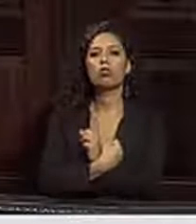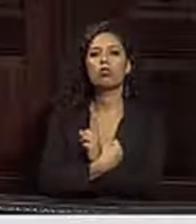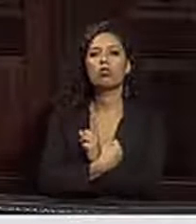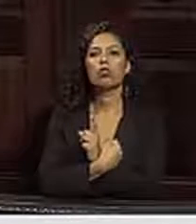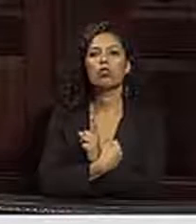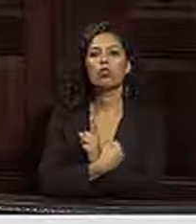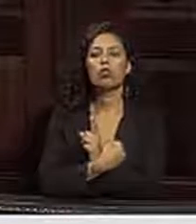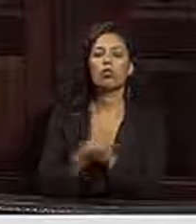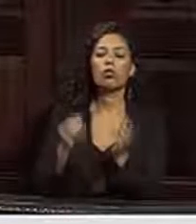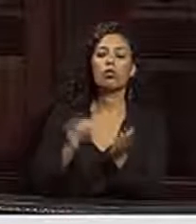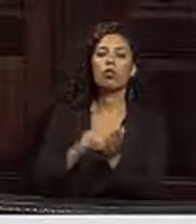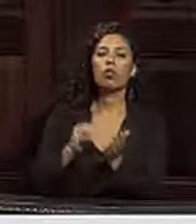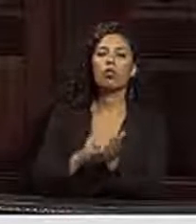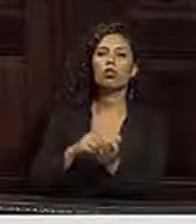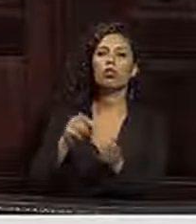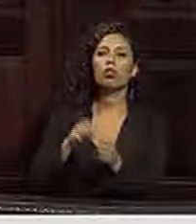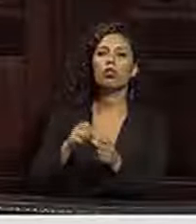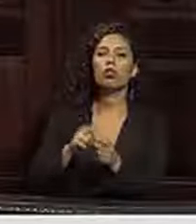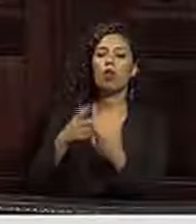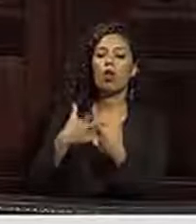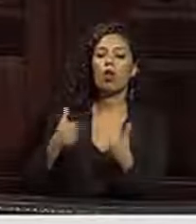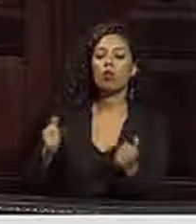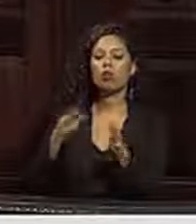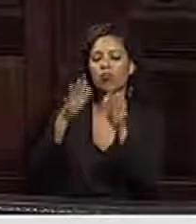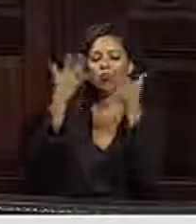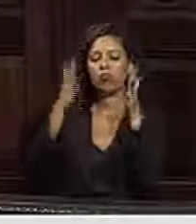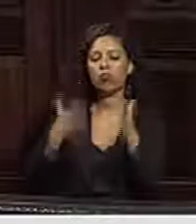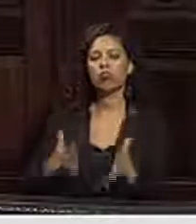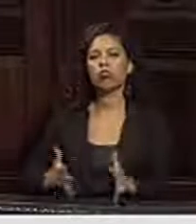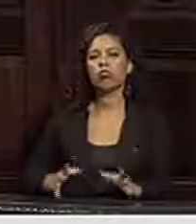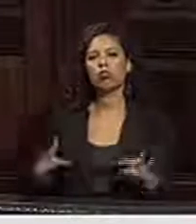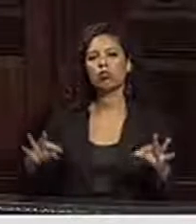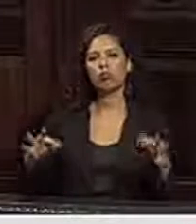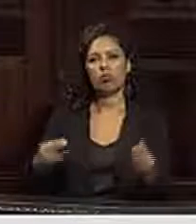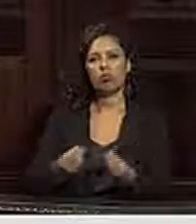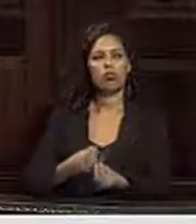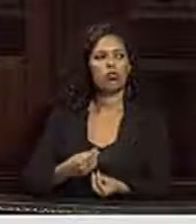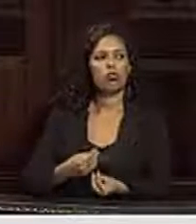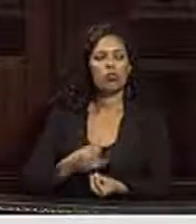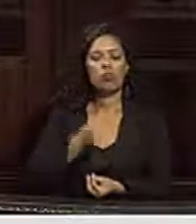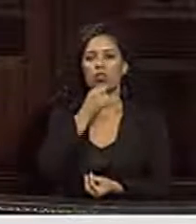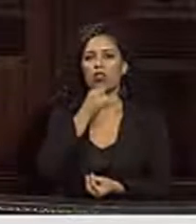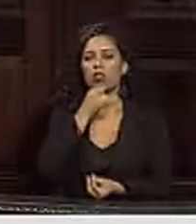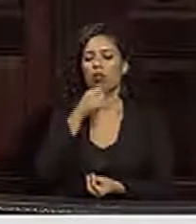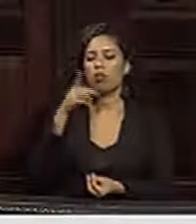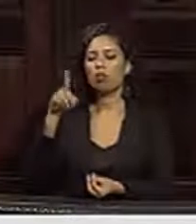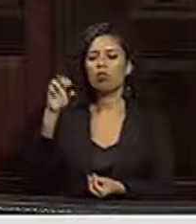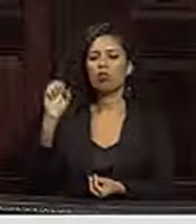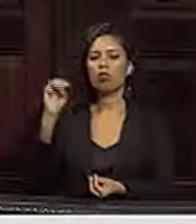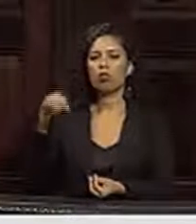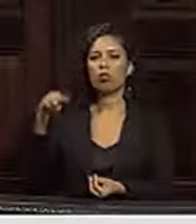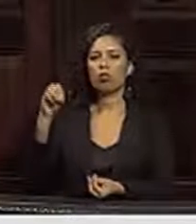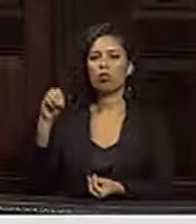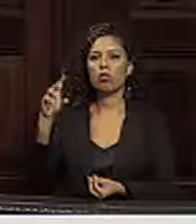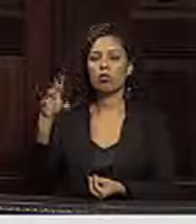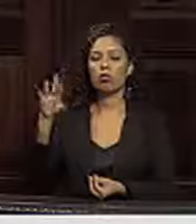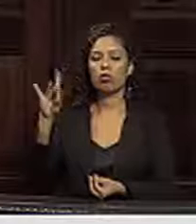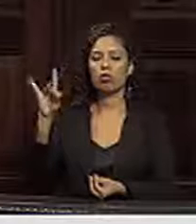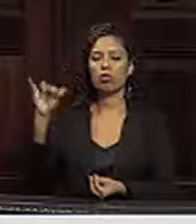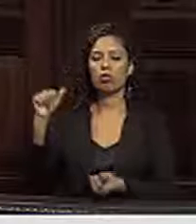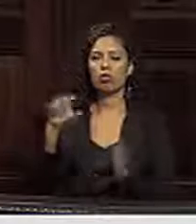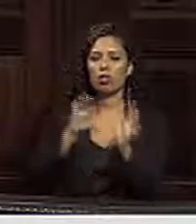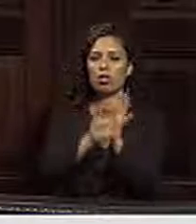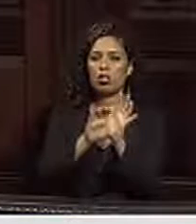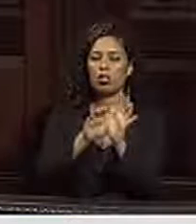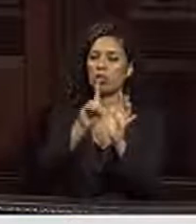sendo desconstruídos. Questões quanto à democracia, que diz respeito à